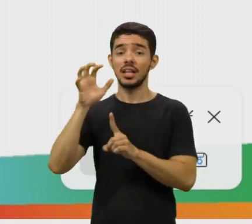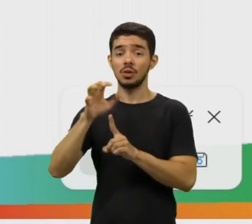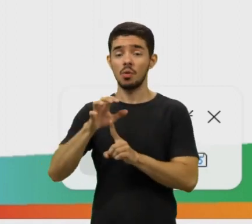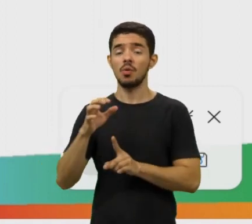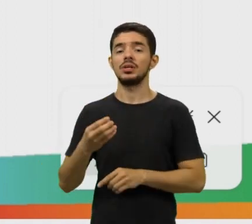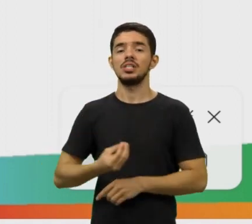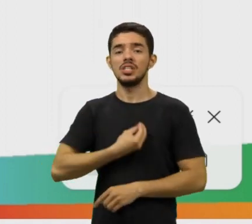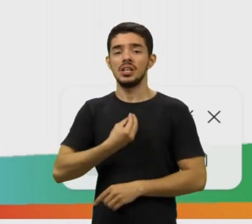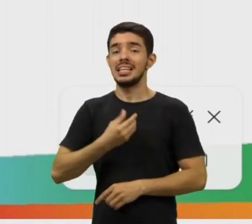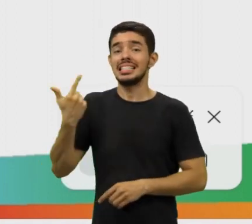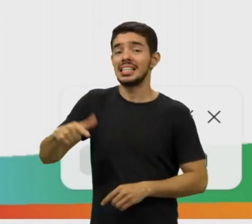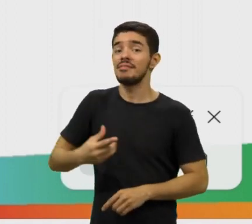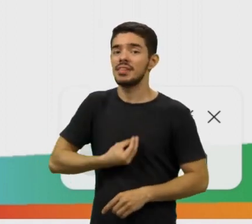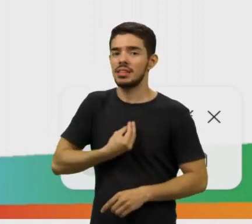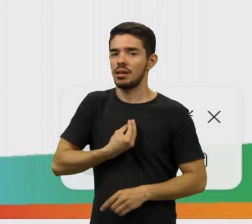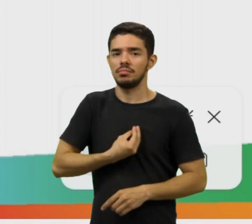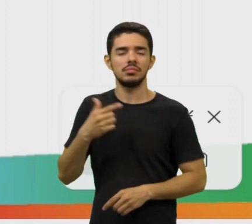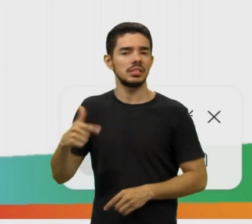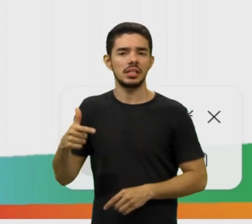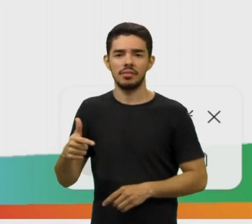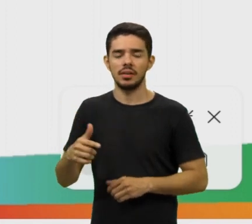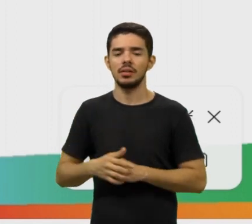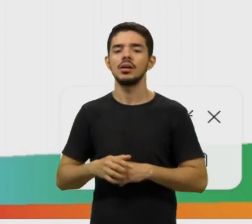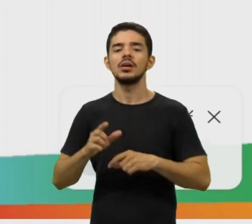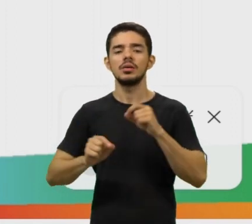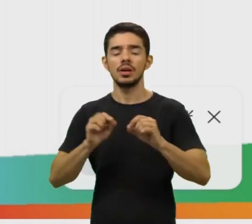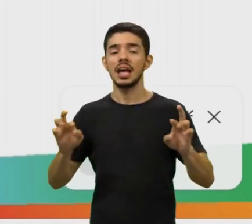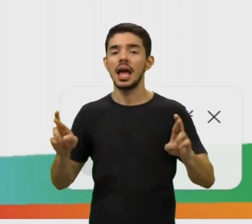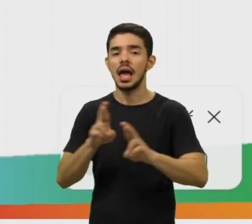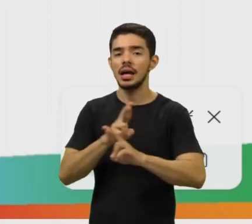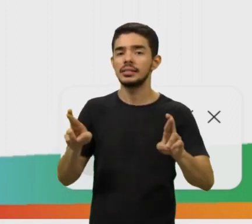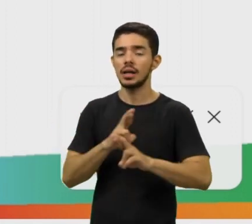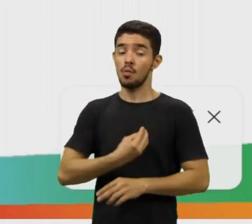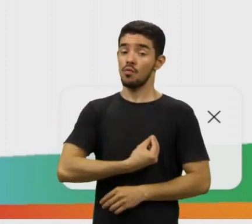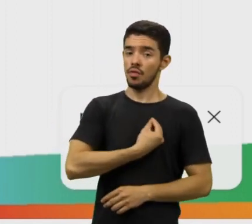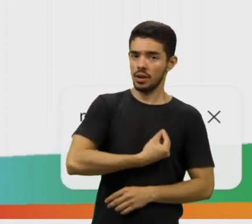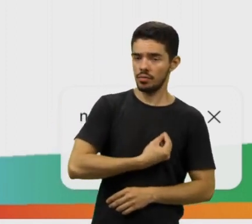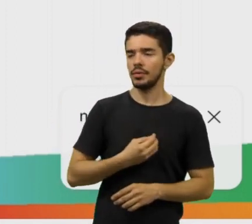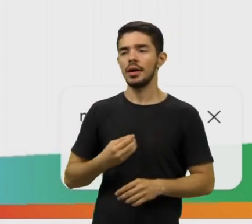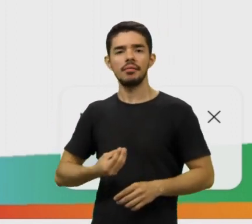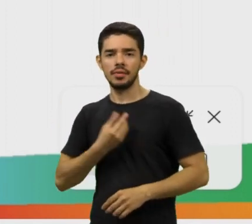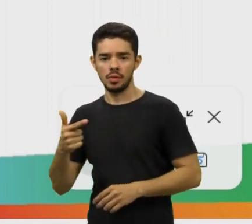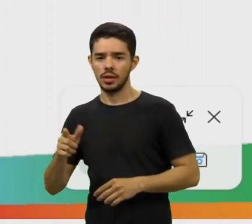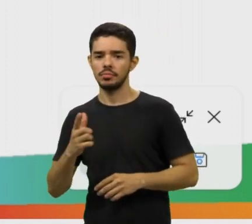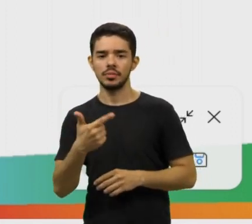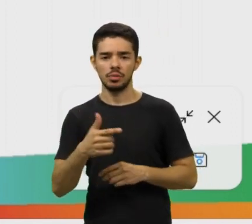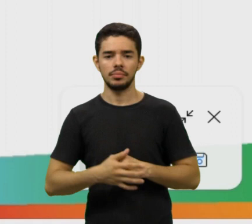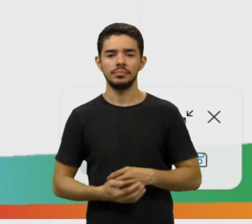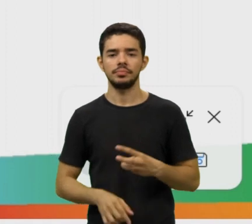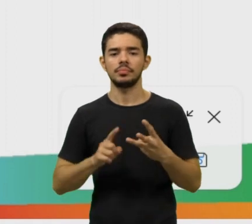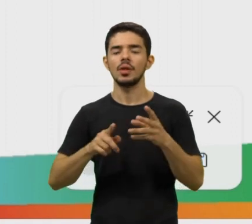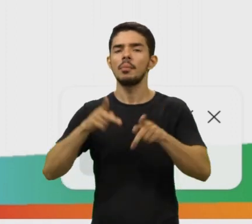fatores abióticos, ou seja, os fatores que interagem com os seres vivos. É uma